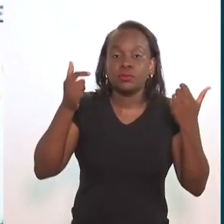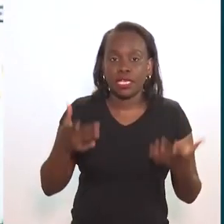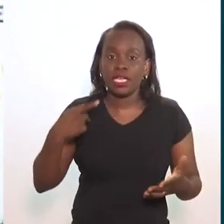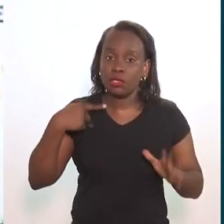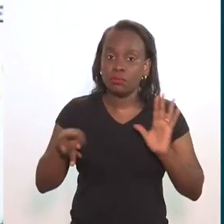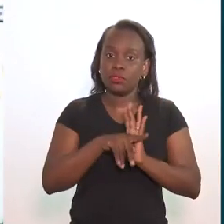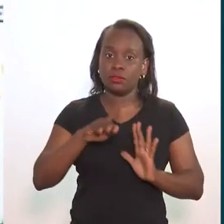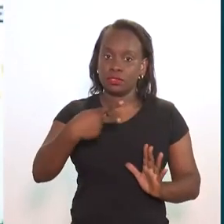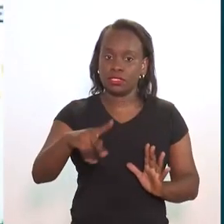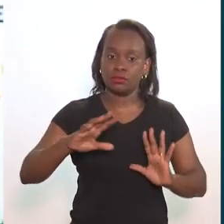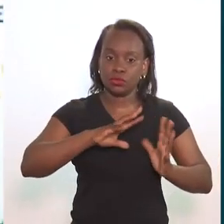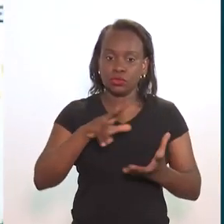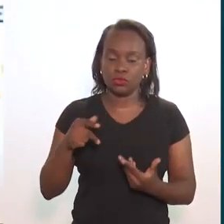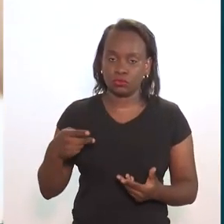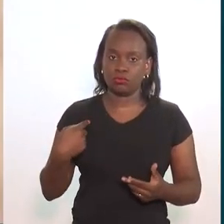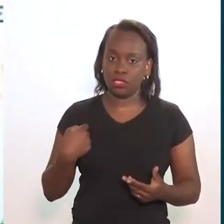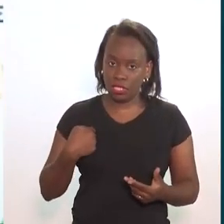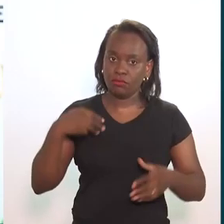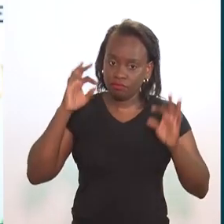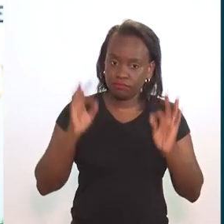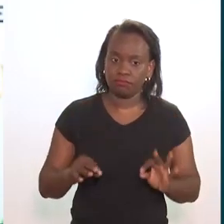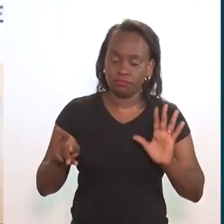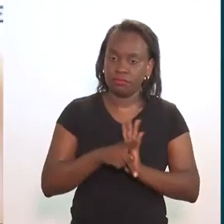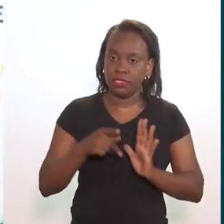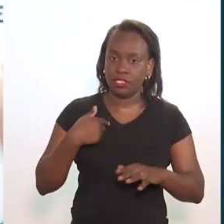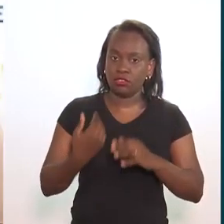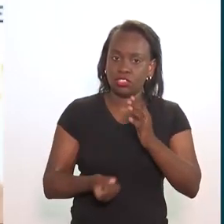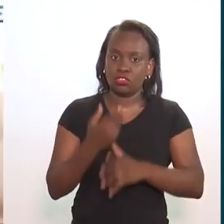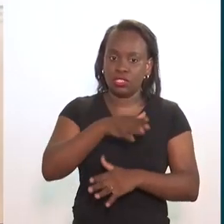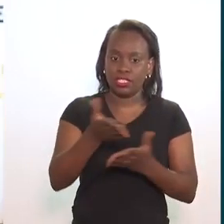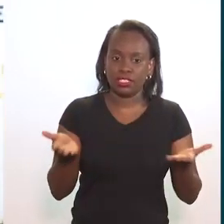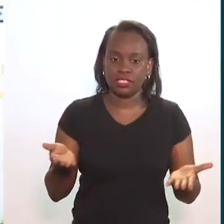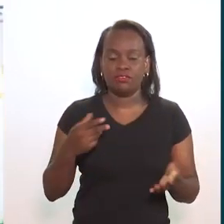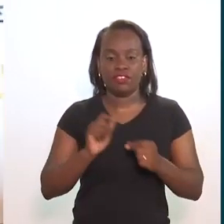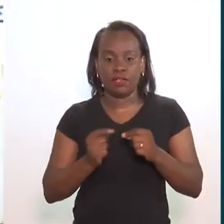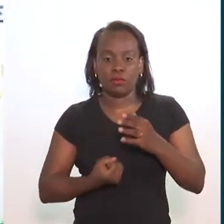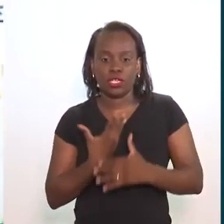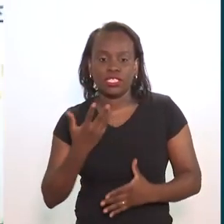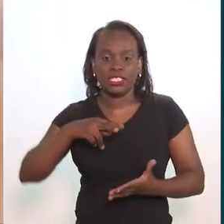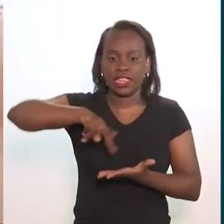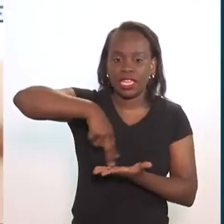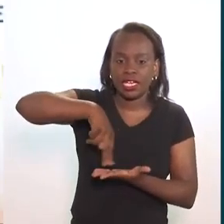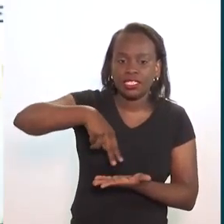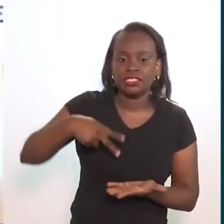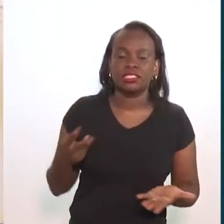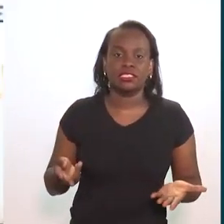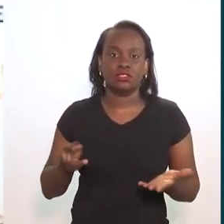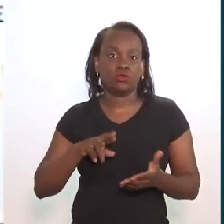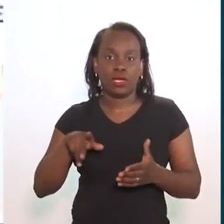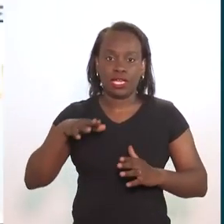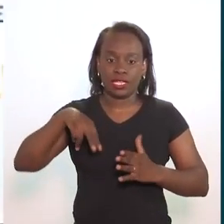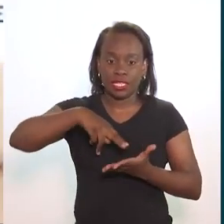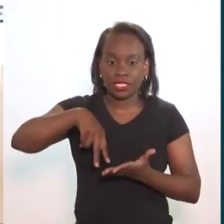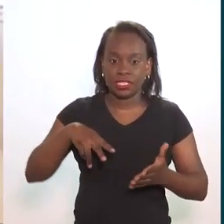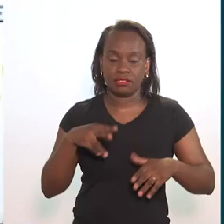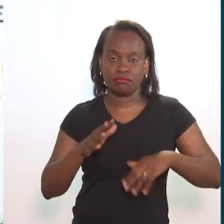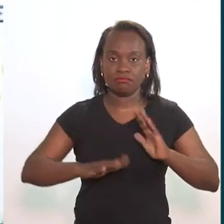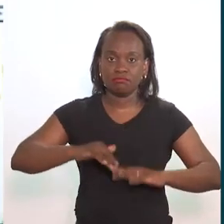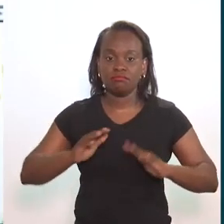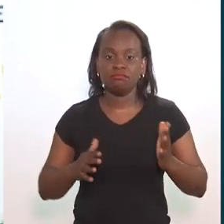eu faço parte desse mundo, eu faço literalmente esse mundo, fazendo poesia, fazendo dança, se não é dançarino,